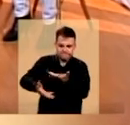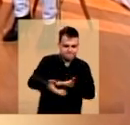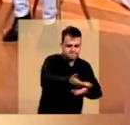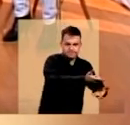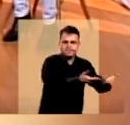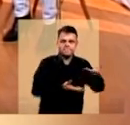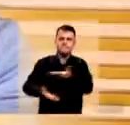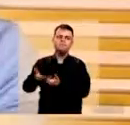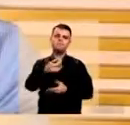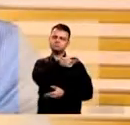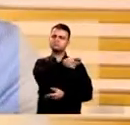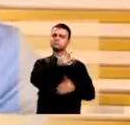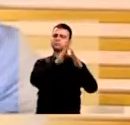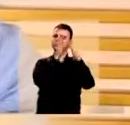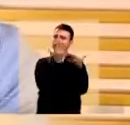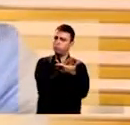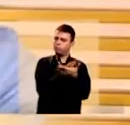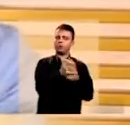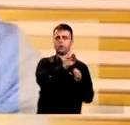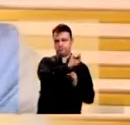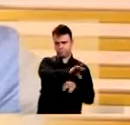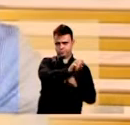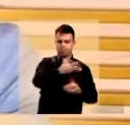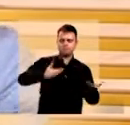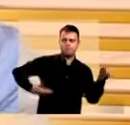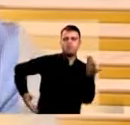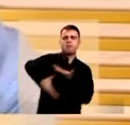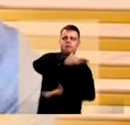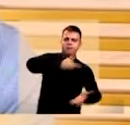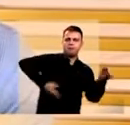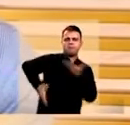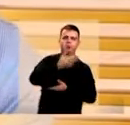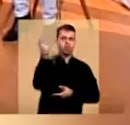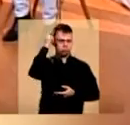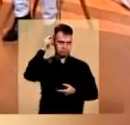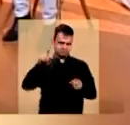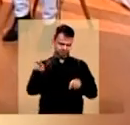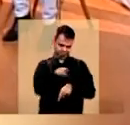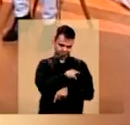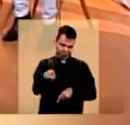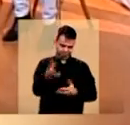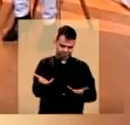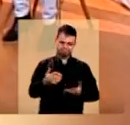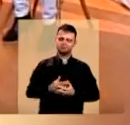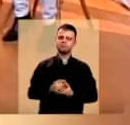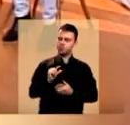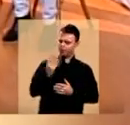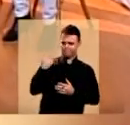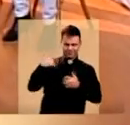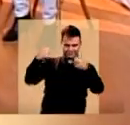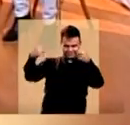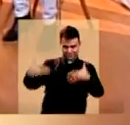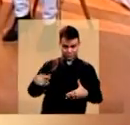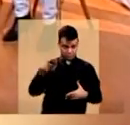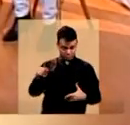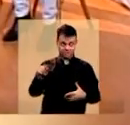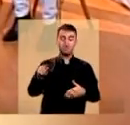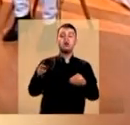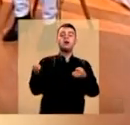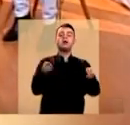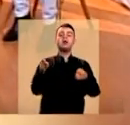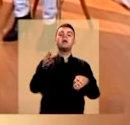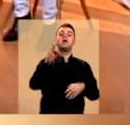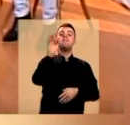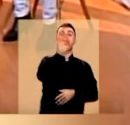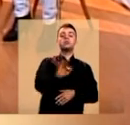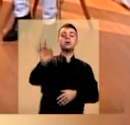que a educação também se interage com a cultura. Professor, no bloco anterior o senhor chegou a falar um pouquinho sobre formação de